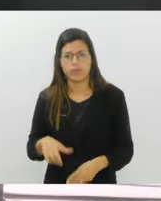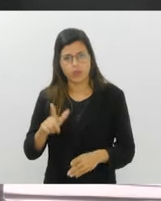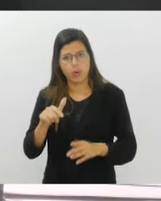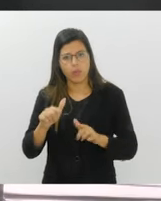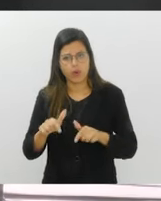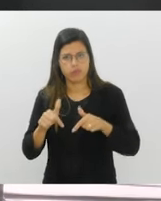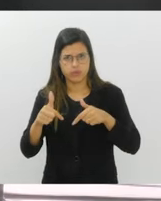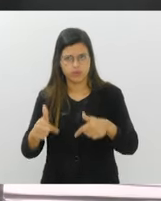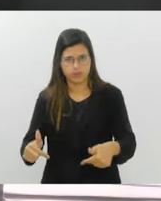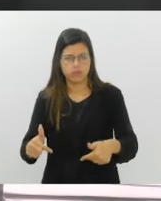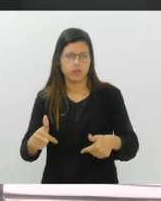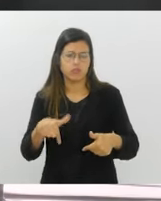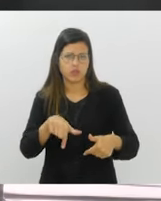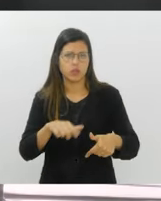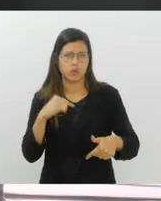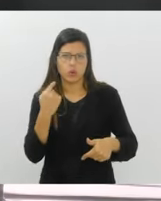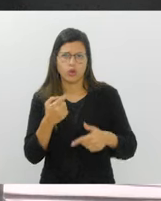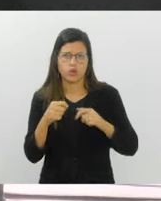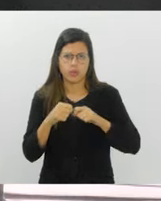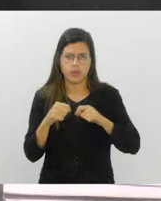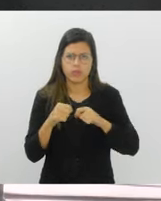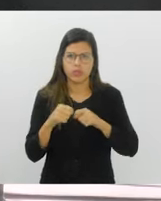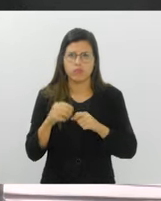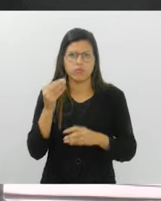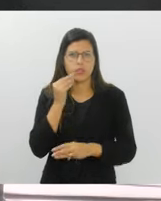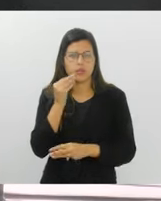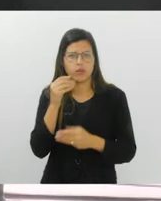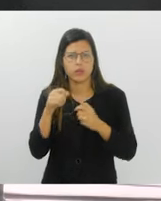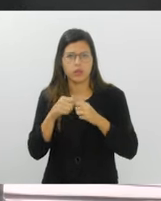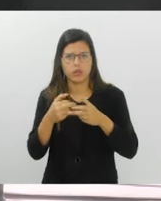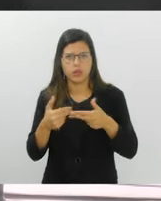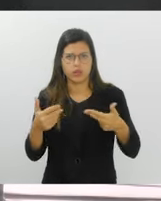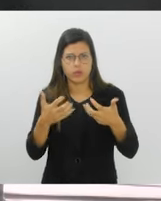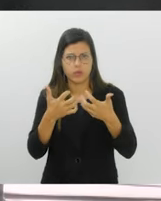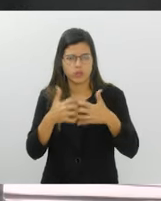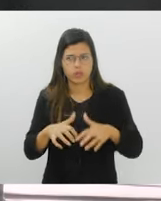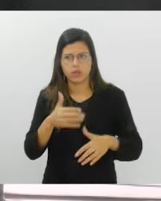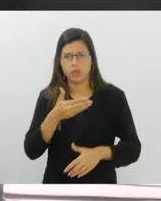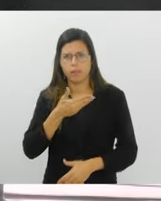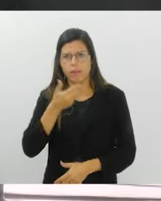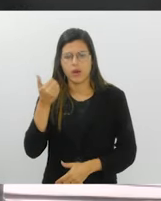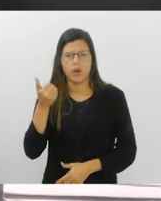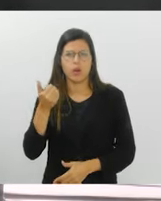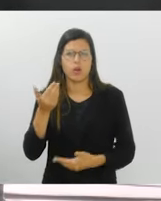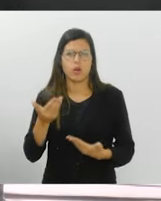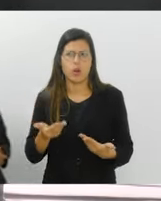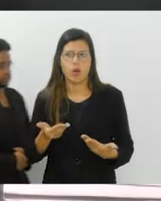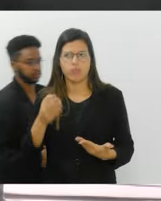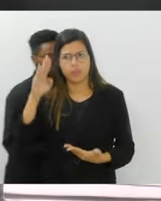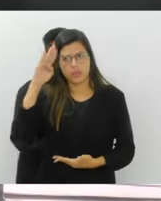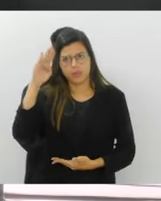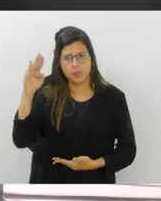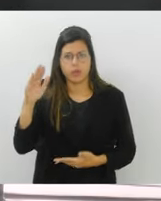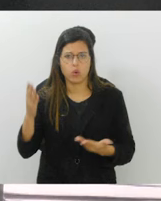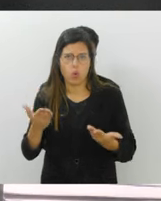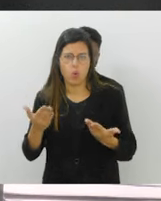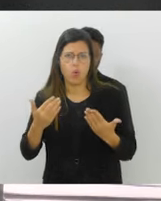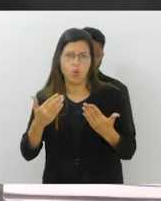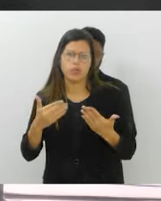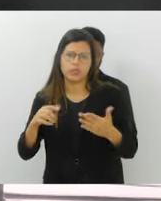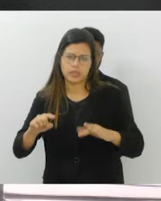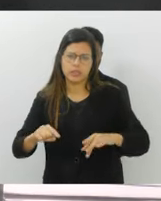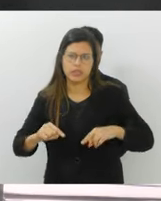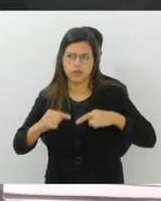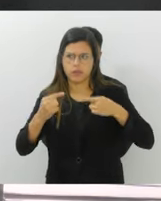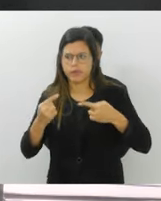vem dando no sentido de fazer com que as coisas possam funcionar da melhor possível, em que pese a gente estar hoje diante desse